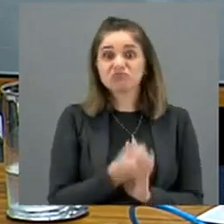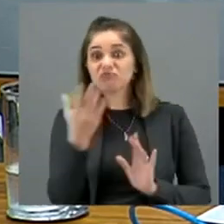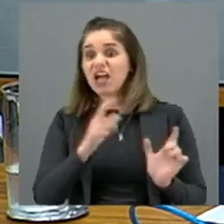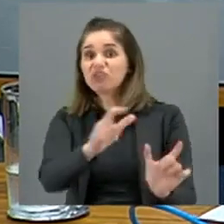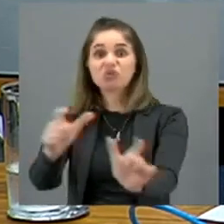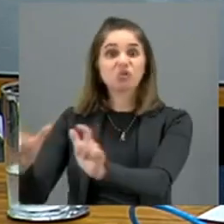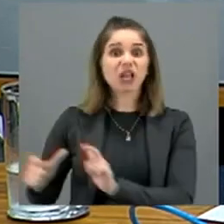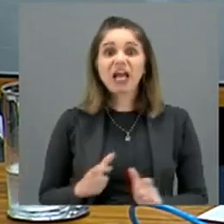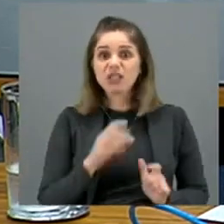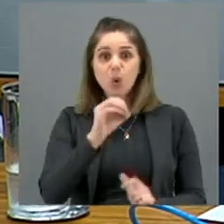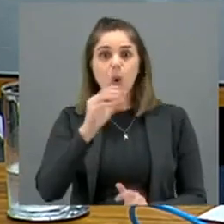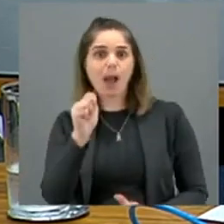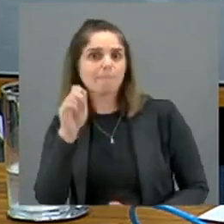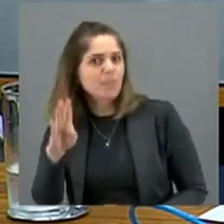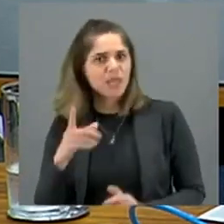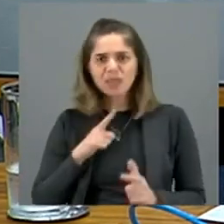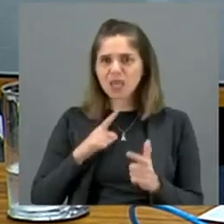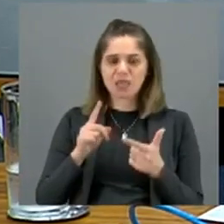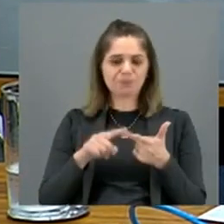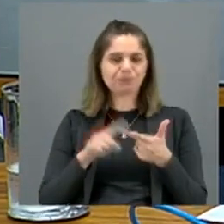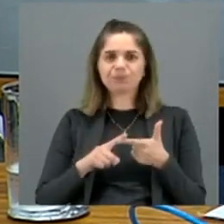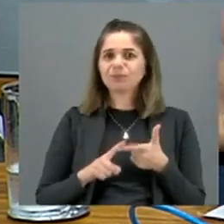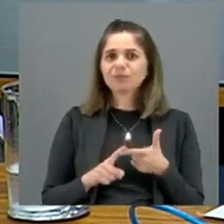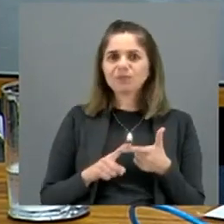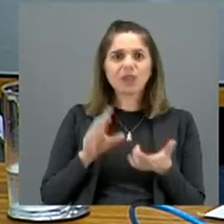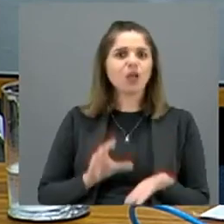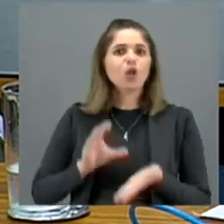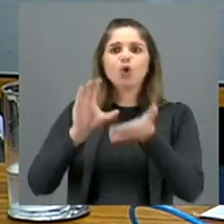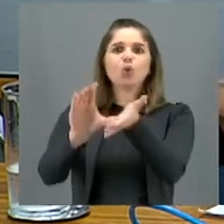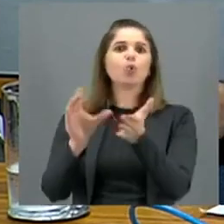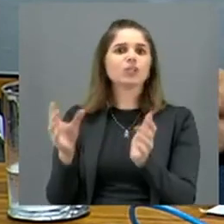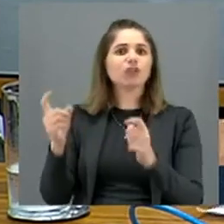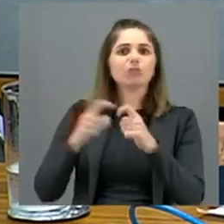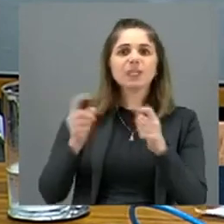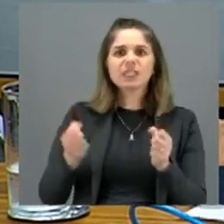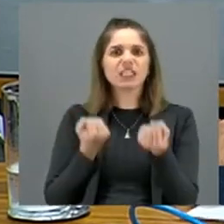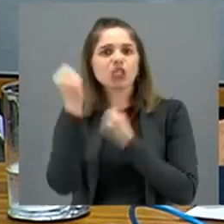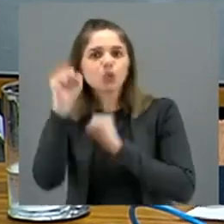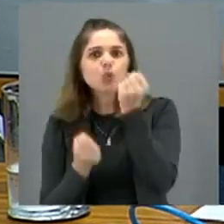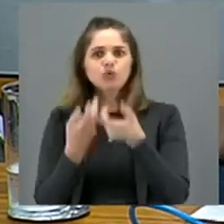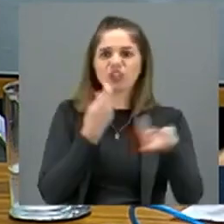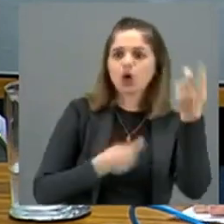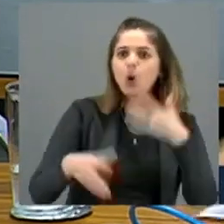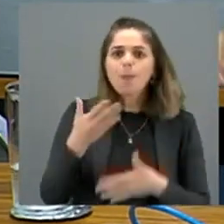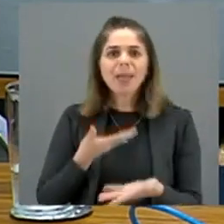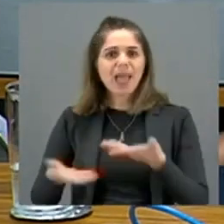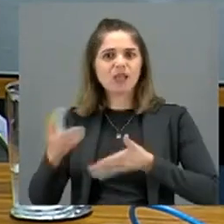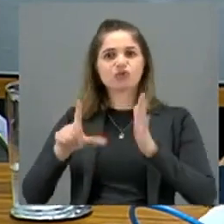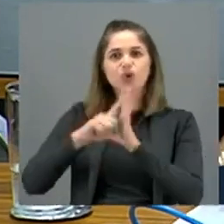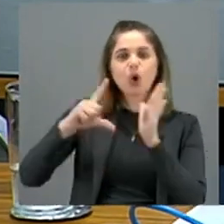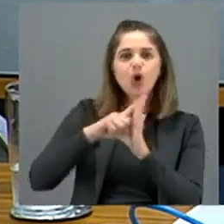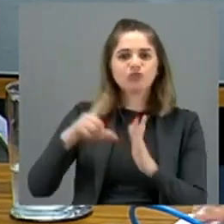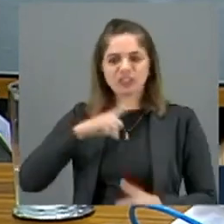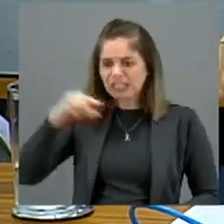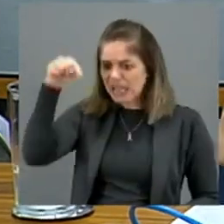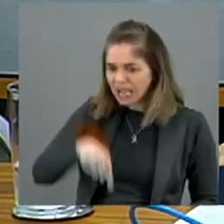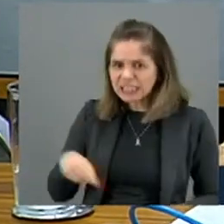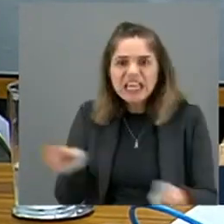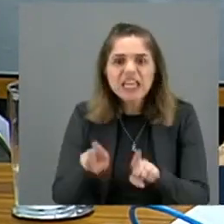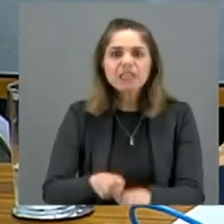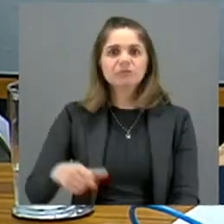ordem dos advogados, tem no Conselho de Medicina, tem na indústria, tem no comércio, tem aqui,